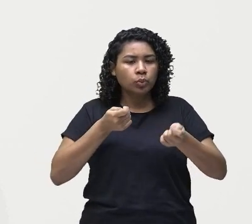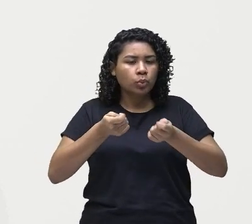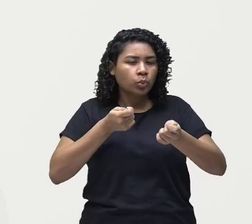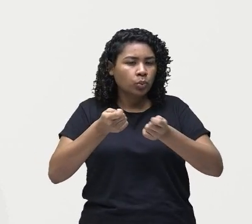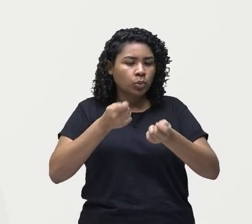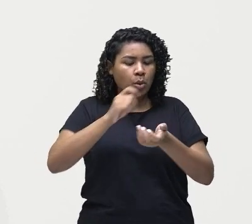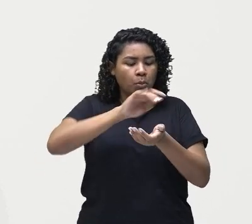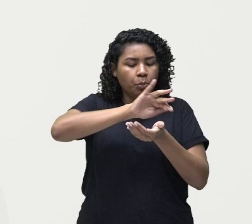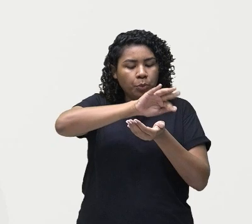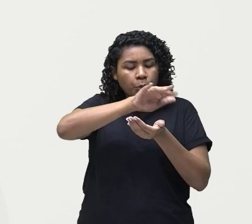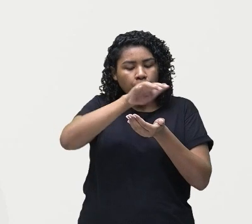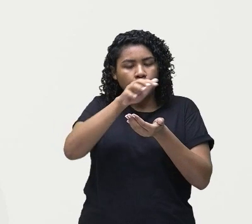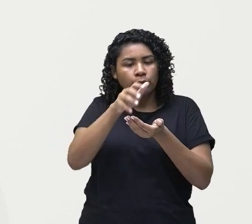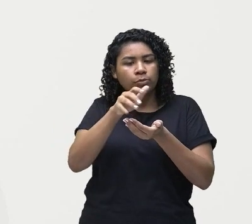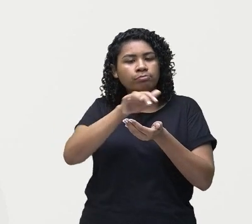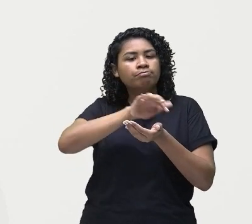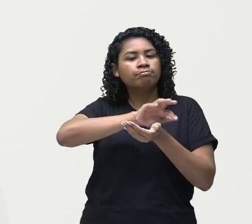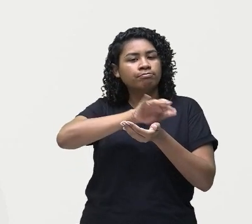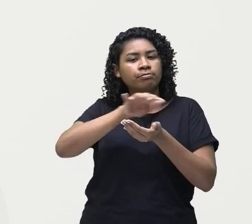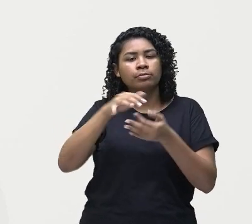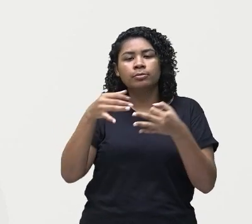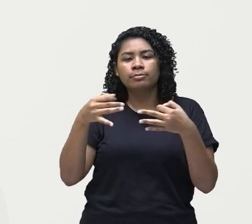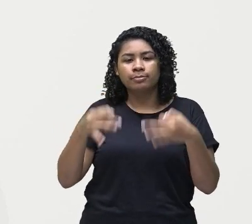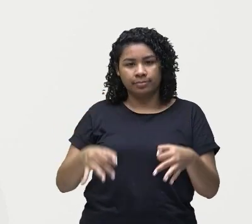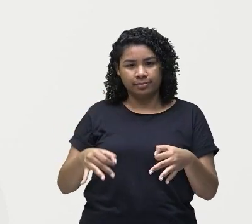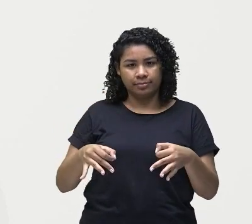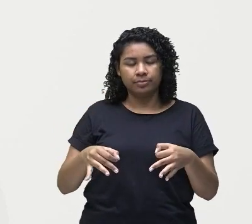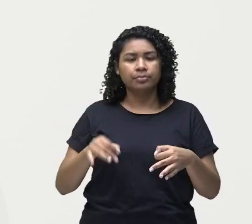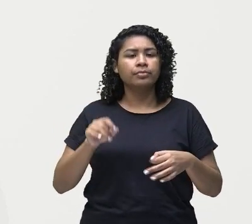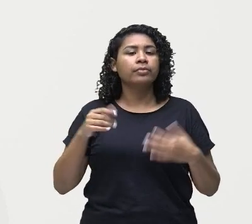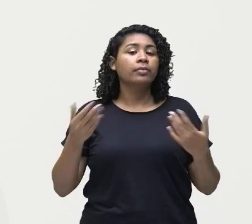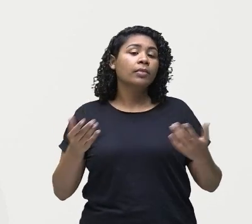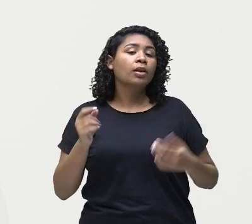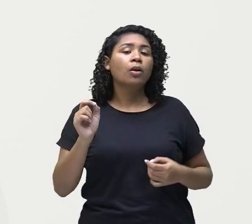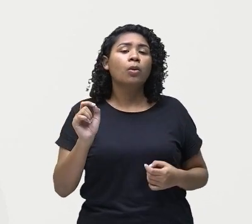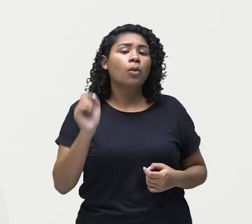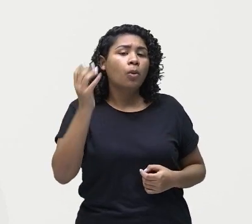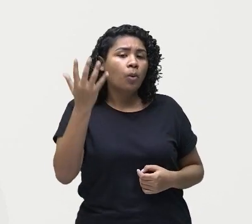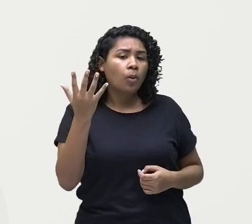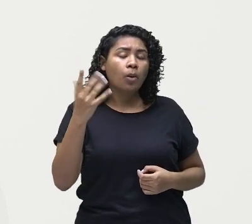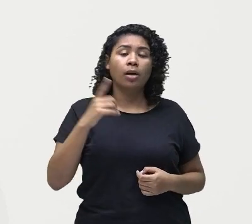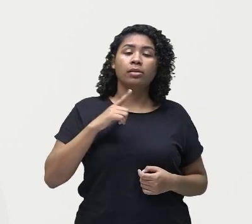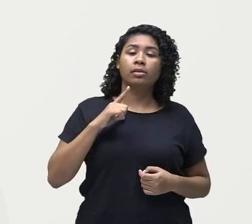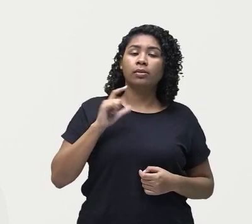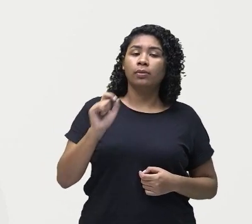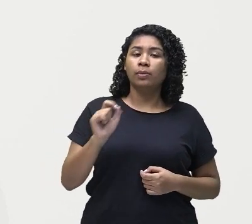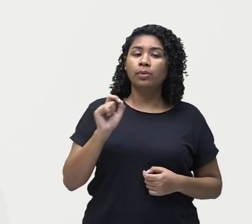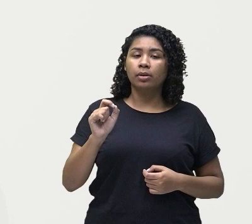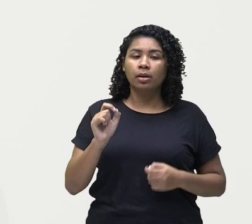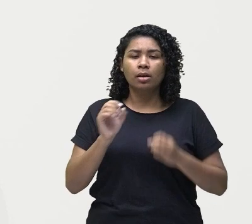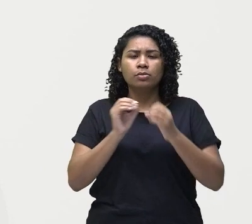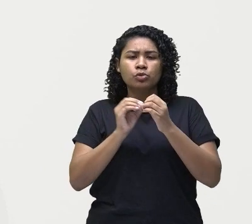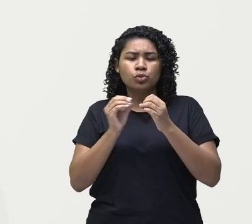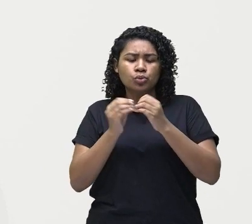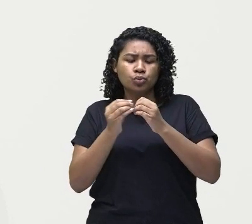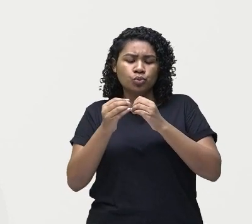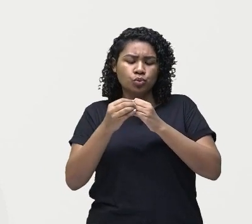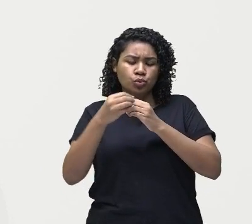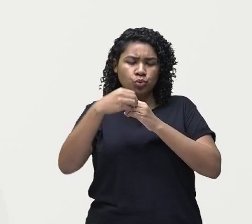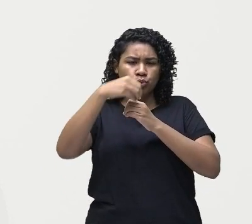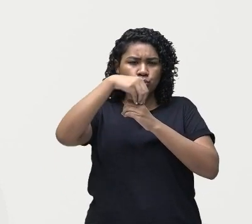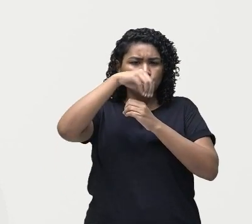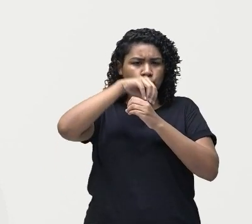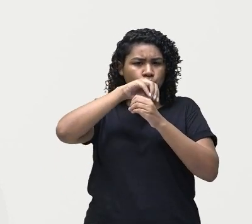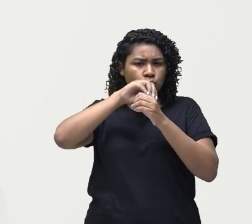de ozônio. Então, observem o que acontece. A formação das moléculas